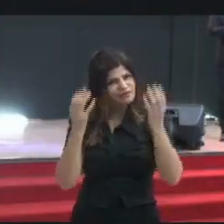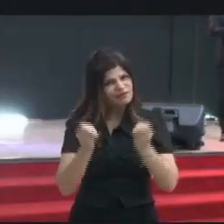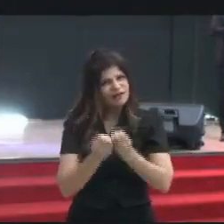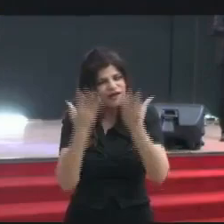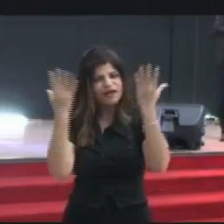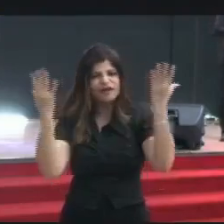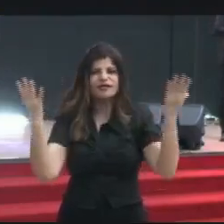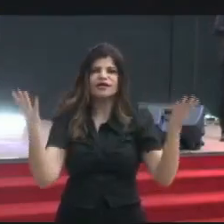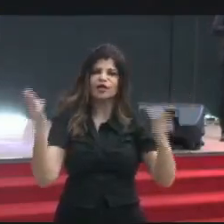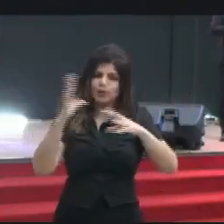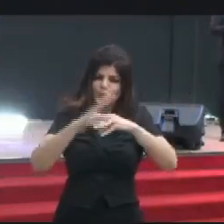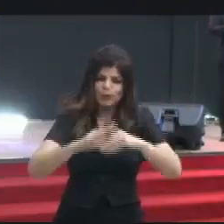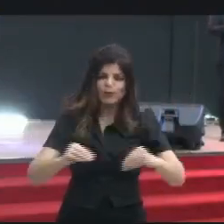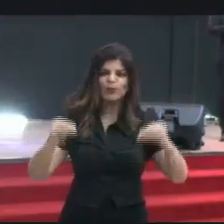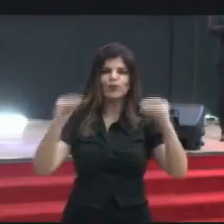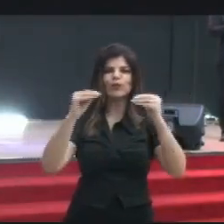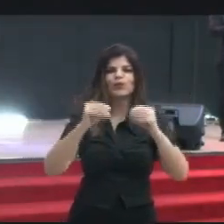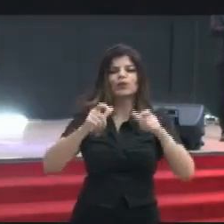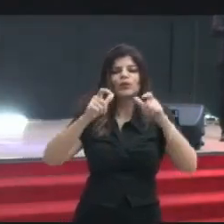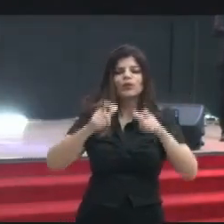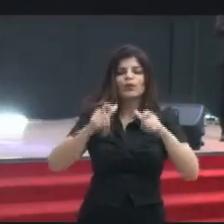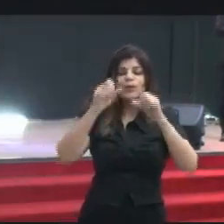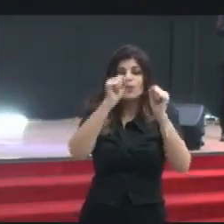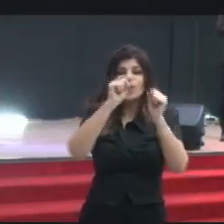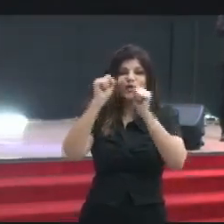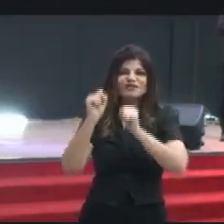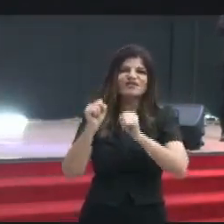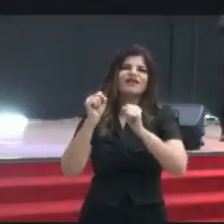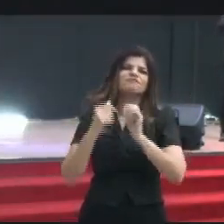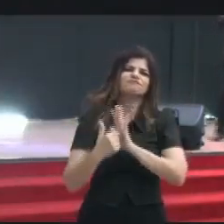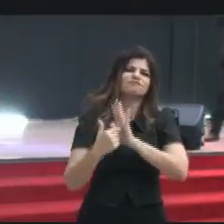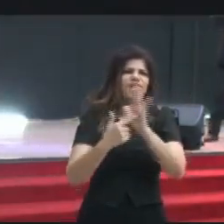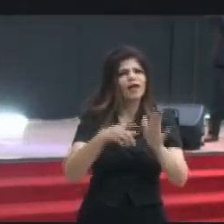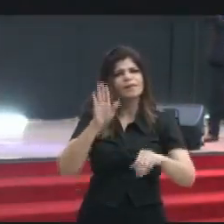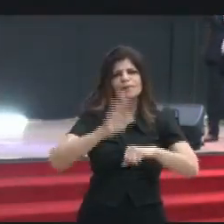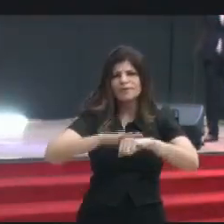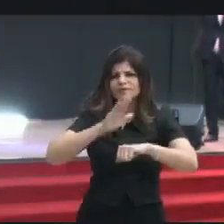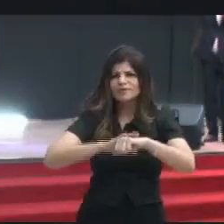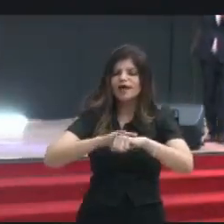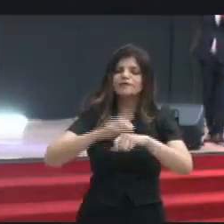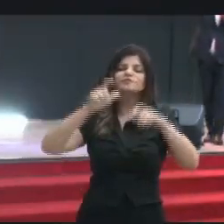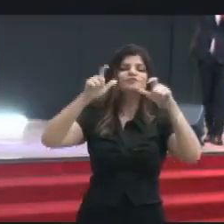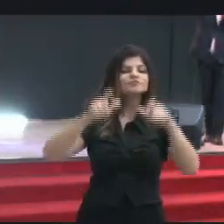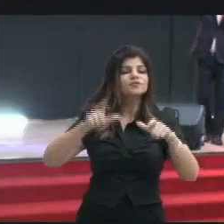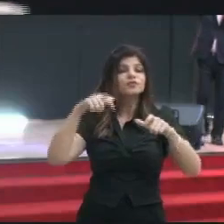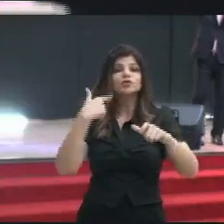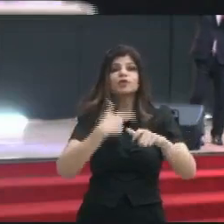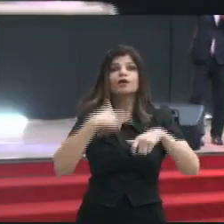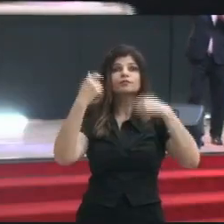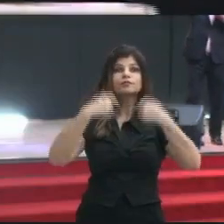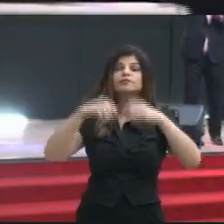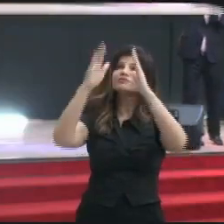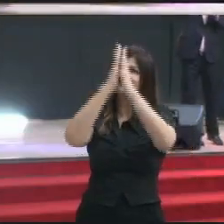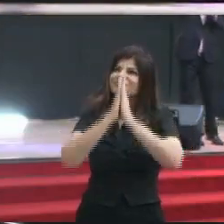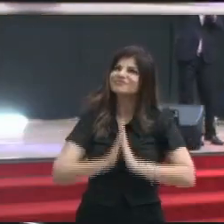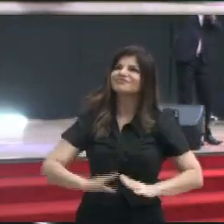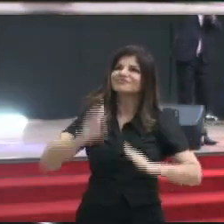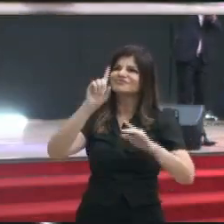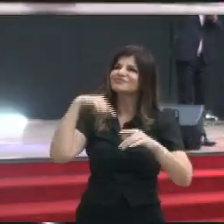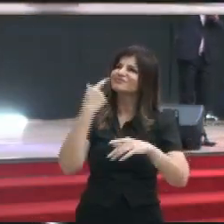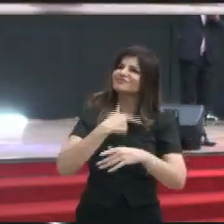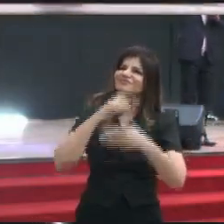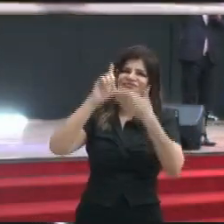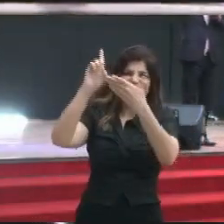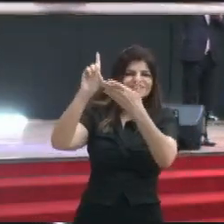um lugar de cura, é um lugar do poder de Deus, é o lugar onde nós devemos adorar ao nosso